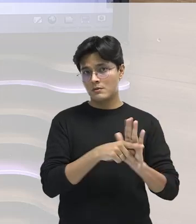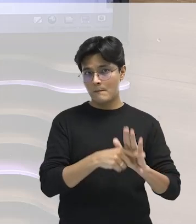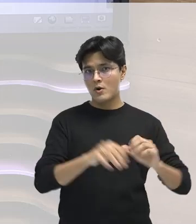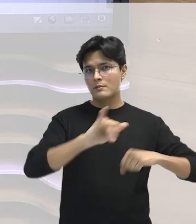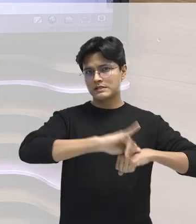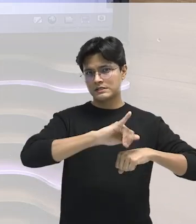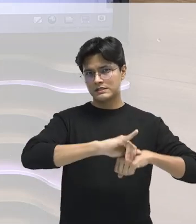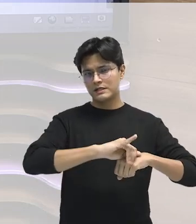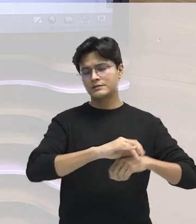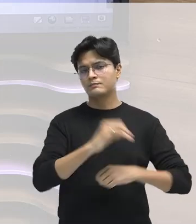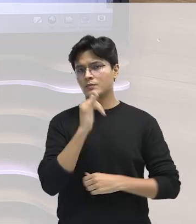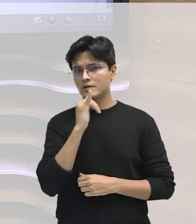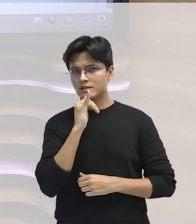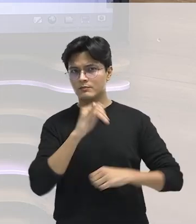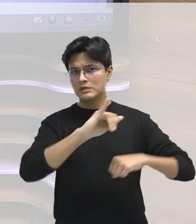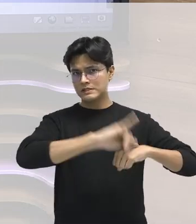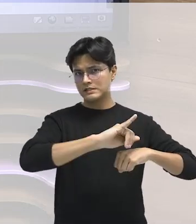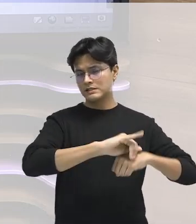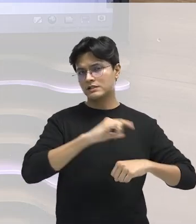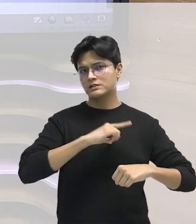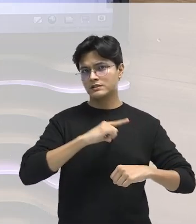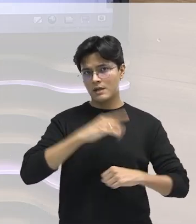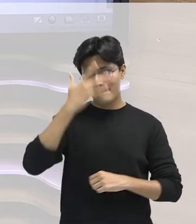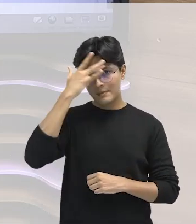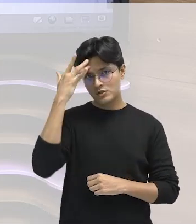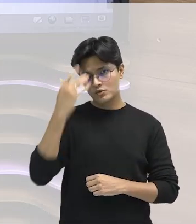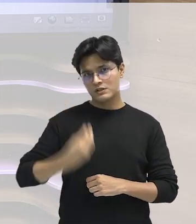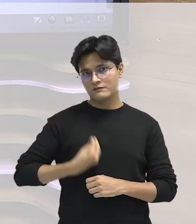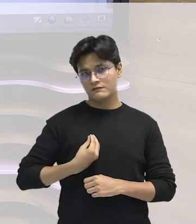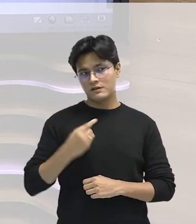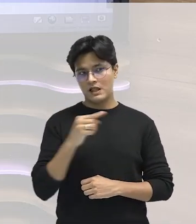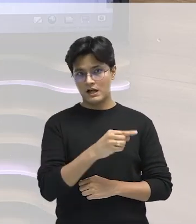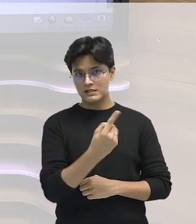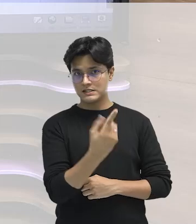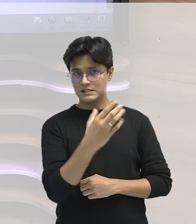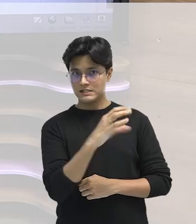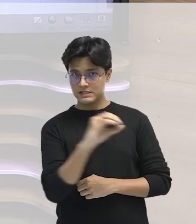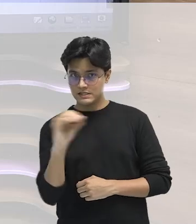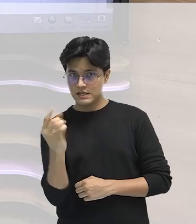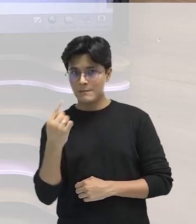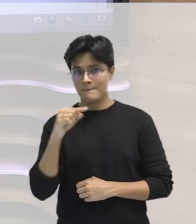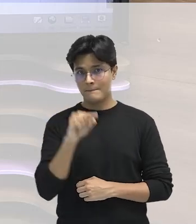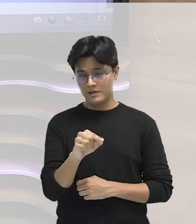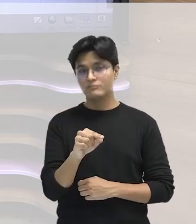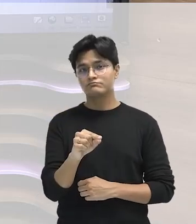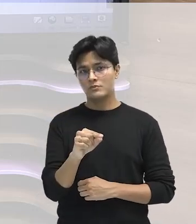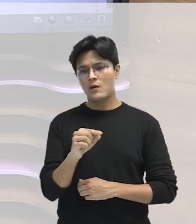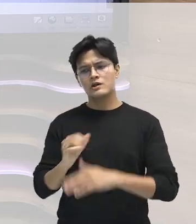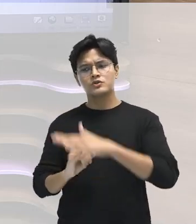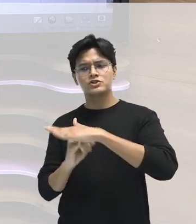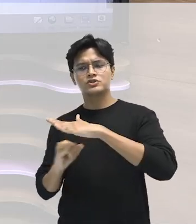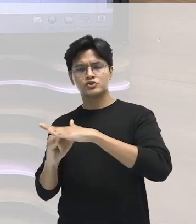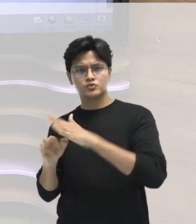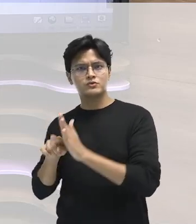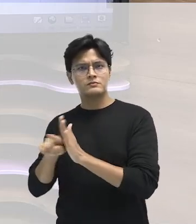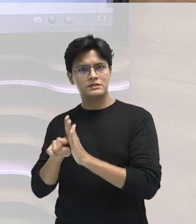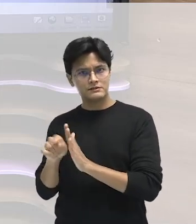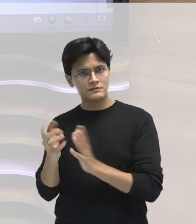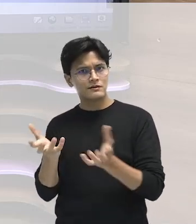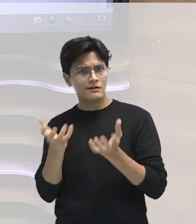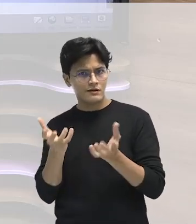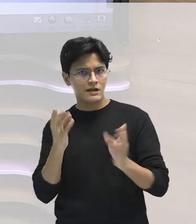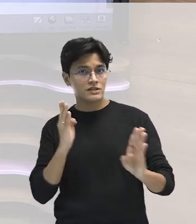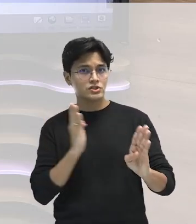mil habitantes. Aí, um instituto de pesquisa, ele quer saber qual é a intenção de votos,